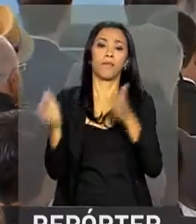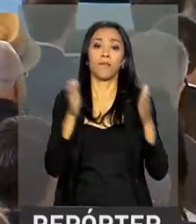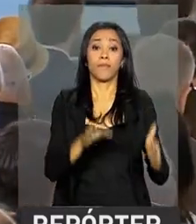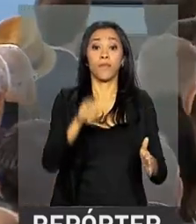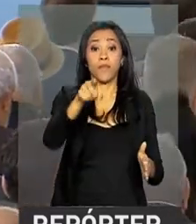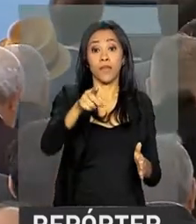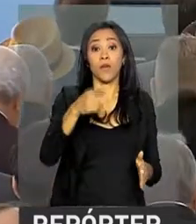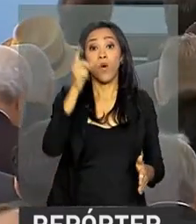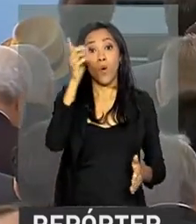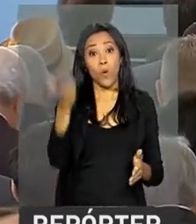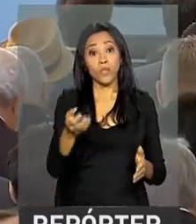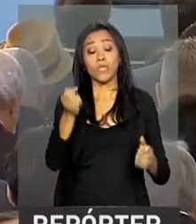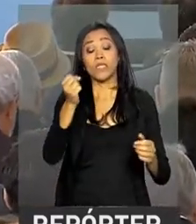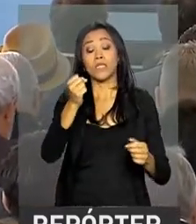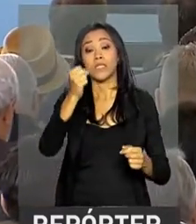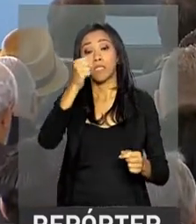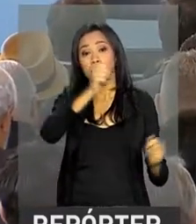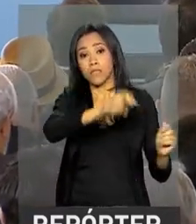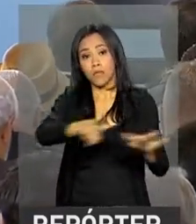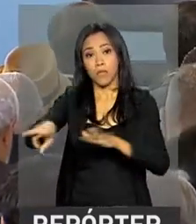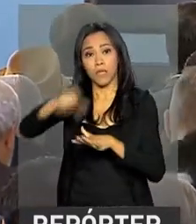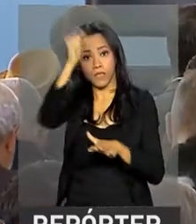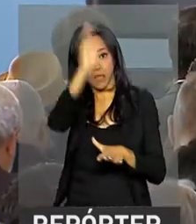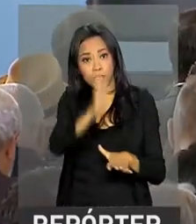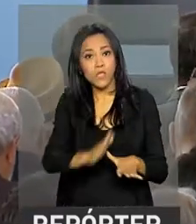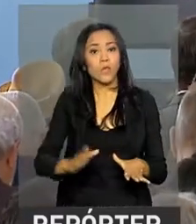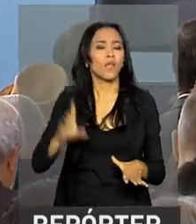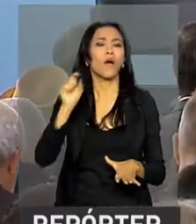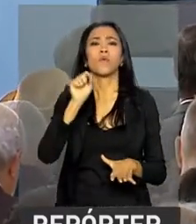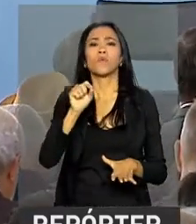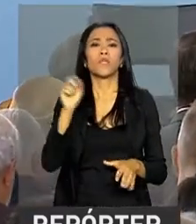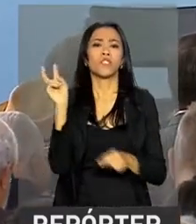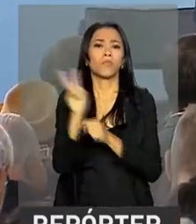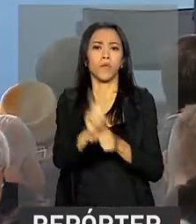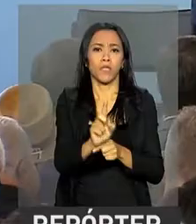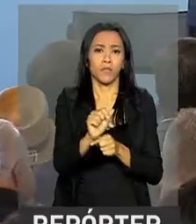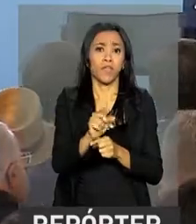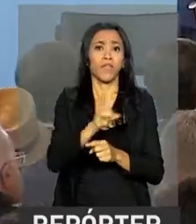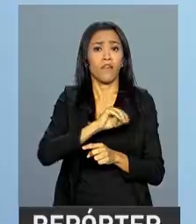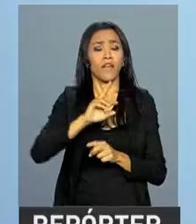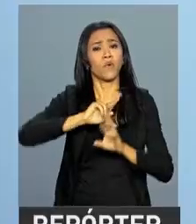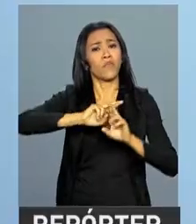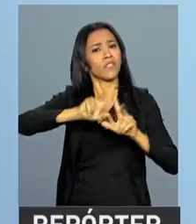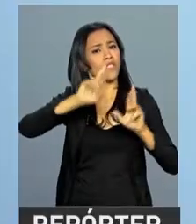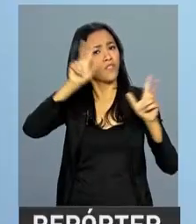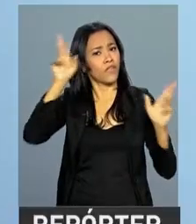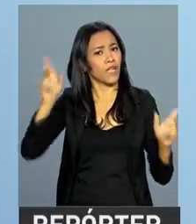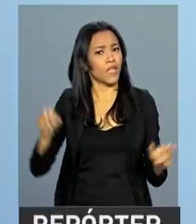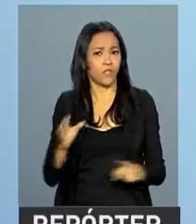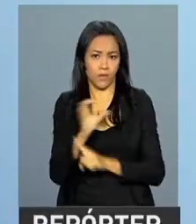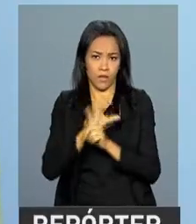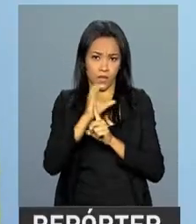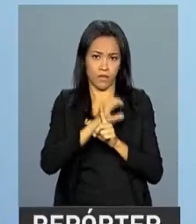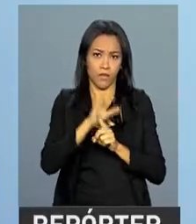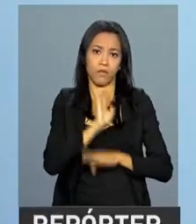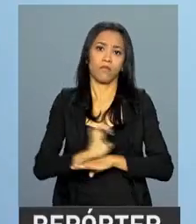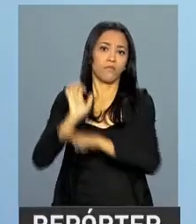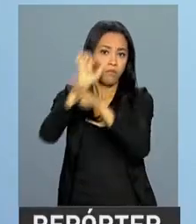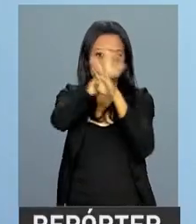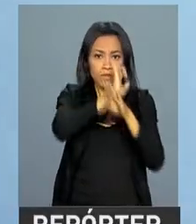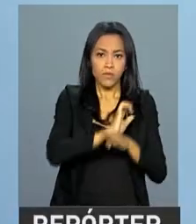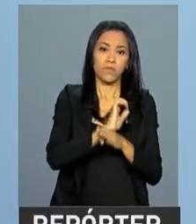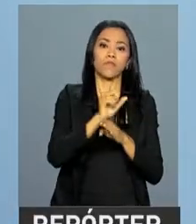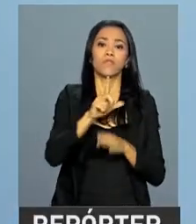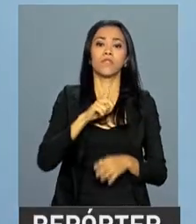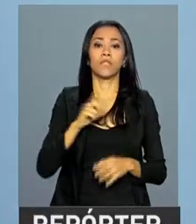nacional do crédito que vai acontecer em diferentes datas pelo país ao longo do mês de outubro com a participação de